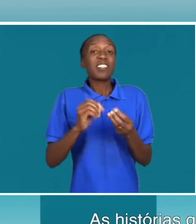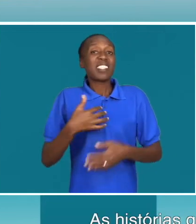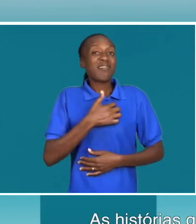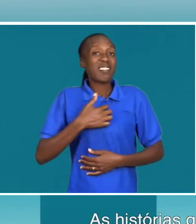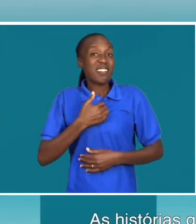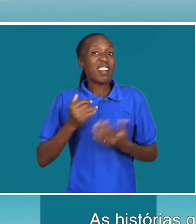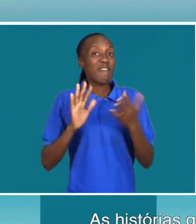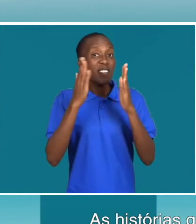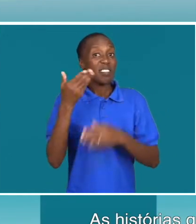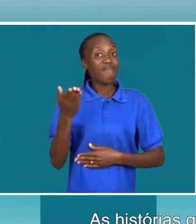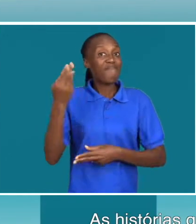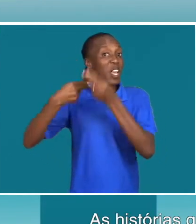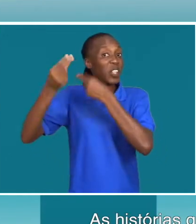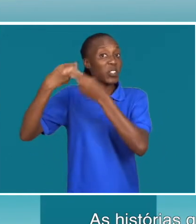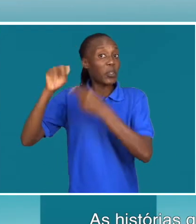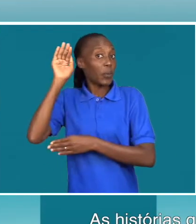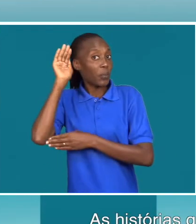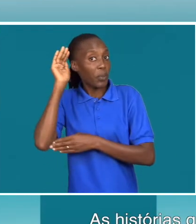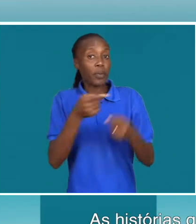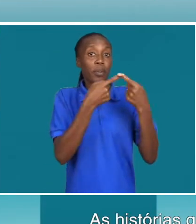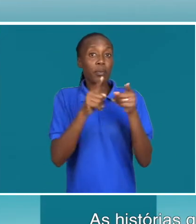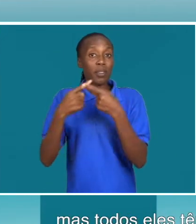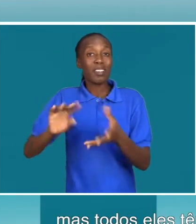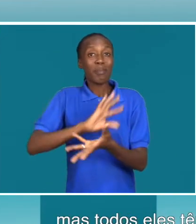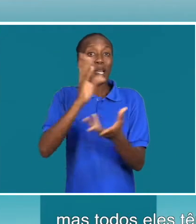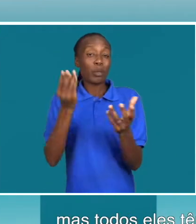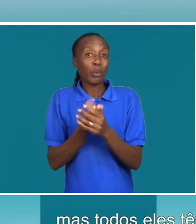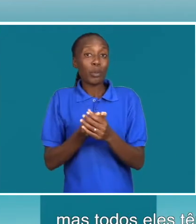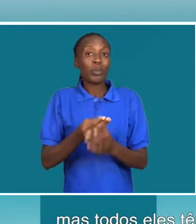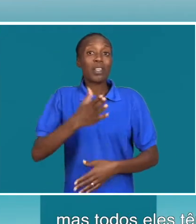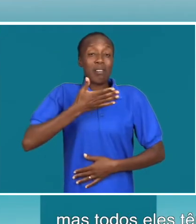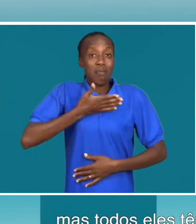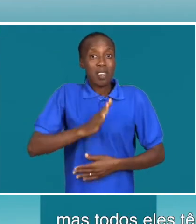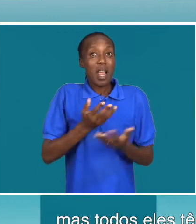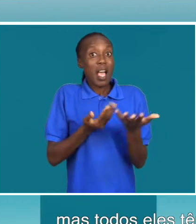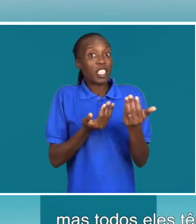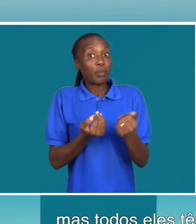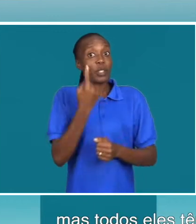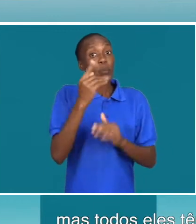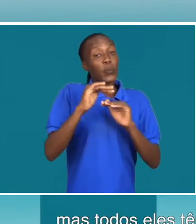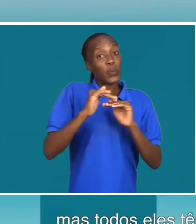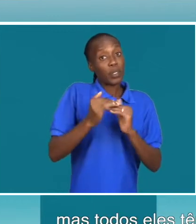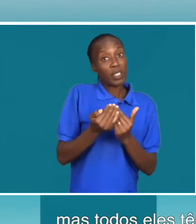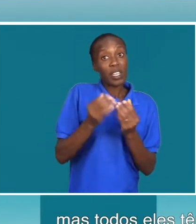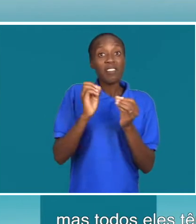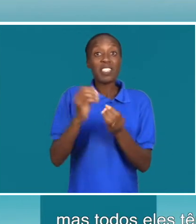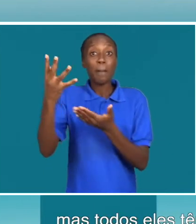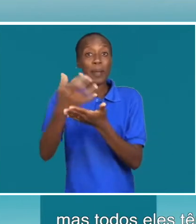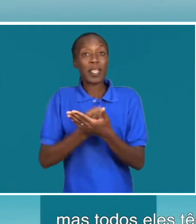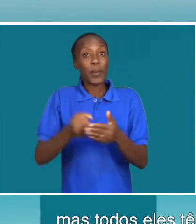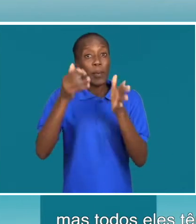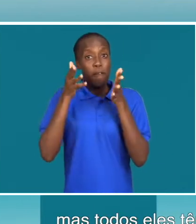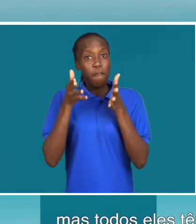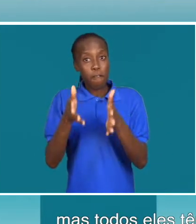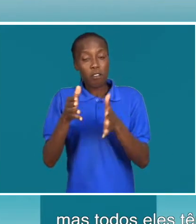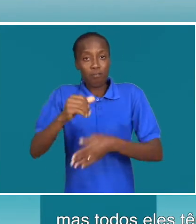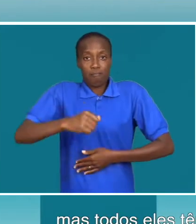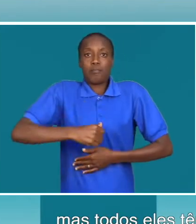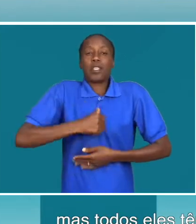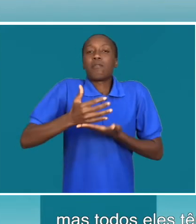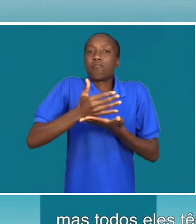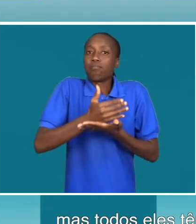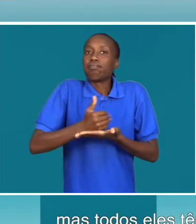As histórias que os acompanham são várias, mas todos eles têm em comum a esperança de dar a volta por cima e encontrar formas de